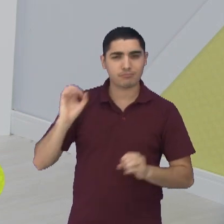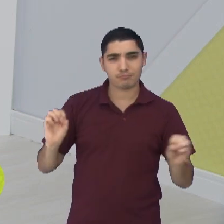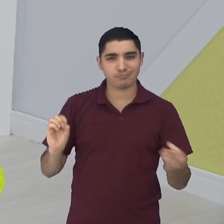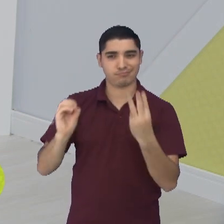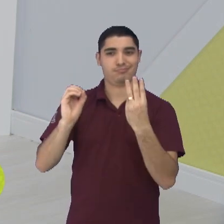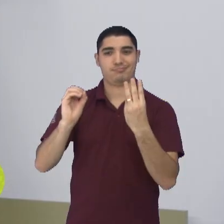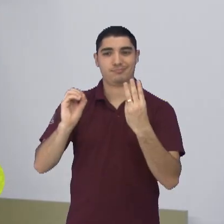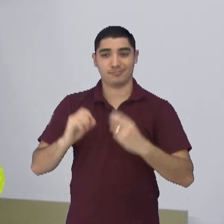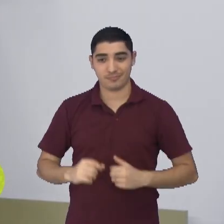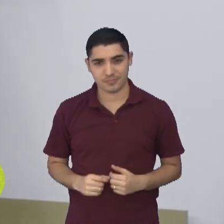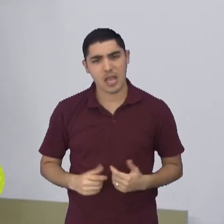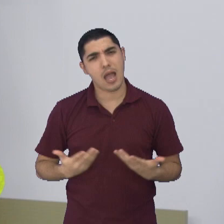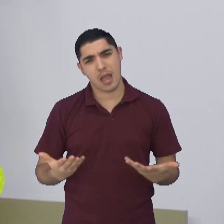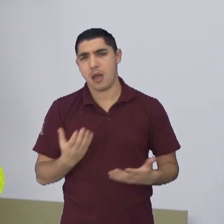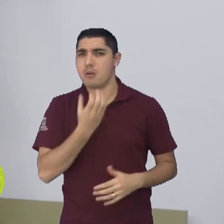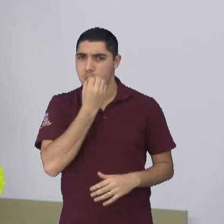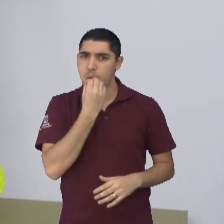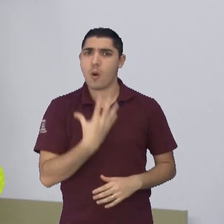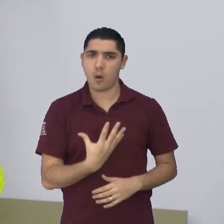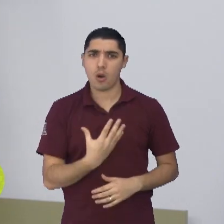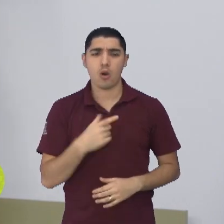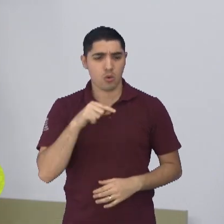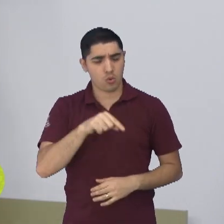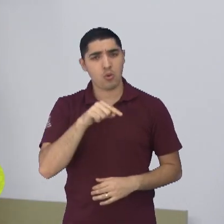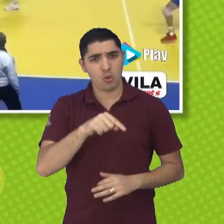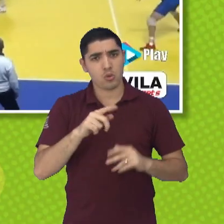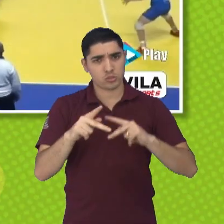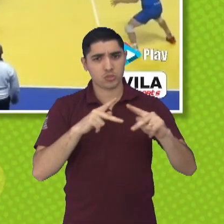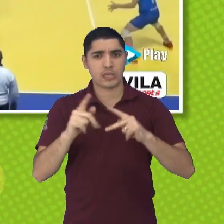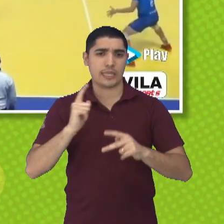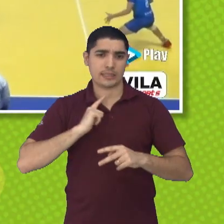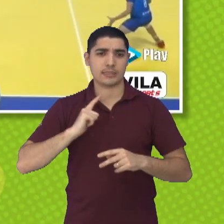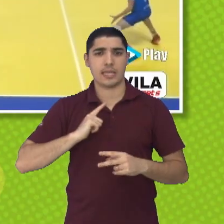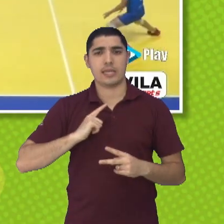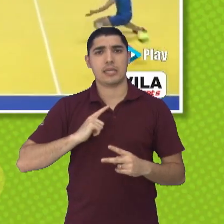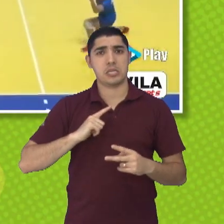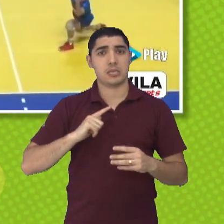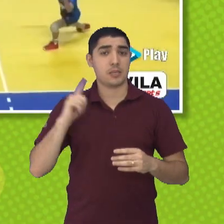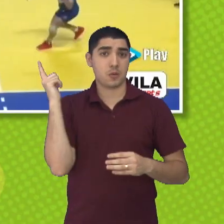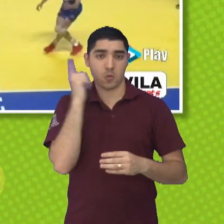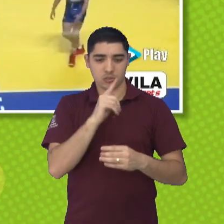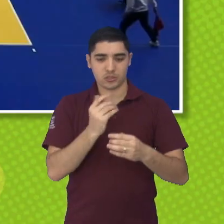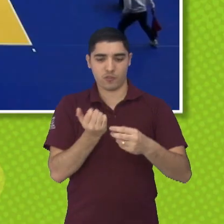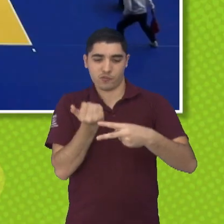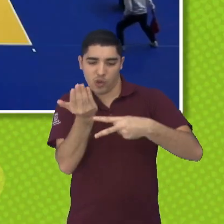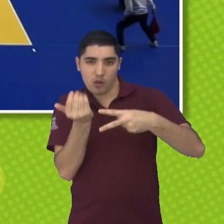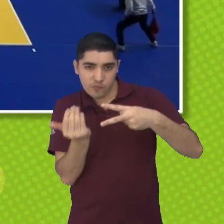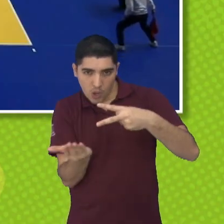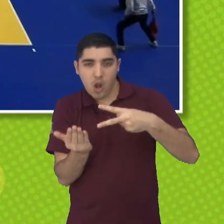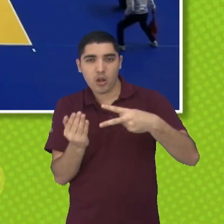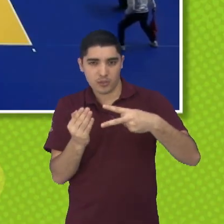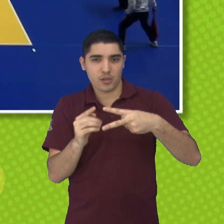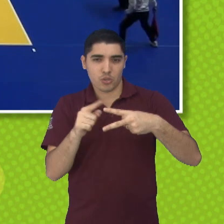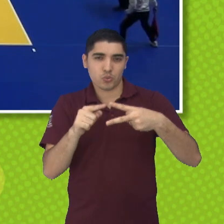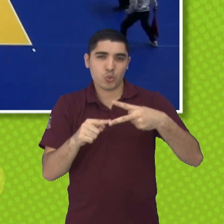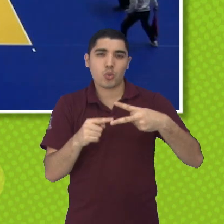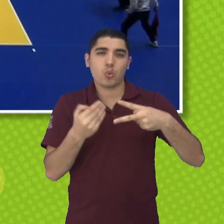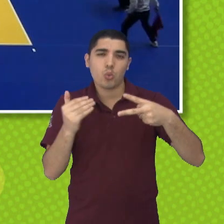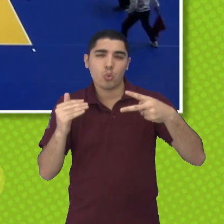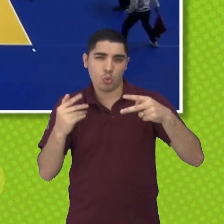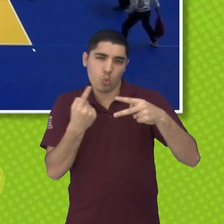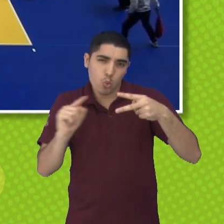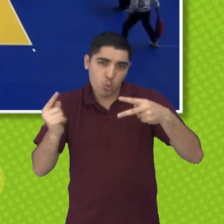Brunão. Bom, né, o São José que tem essa dupla... Esses dois jogos aí fora de casa, os dois últimos jogos, o